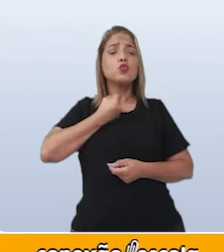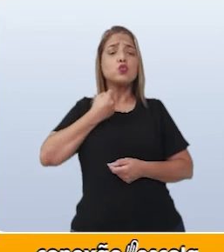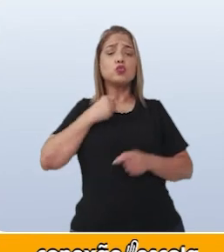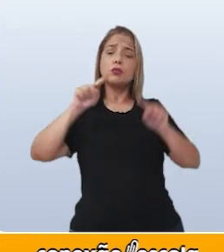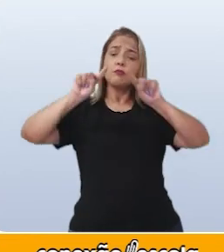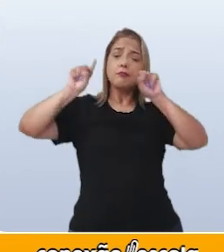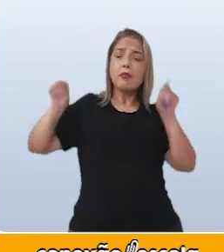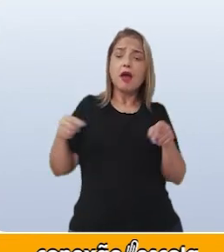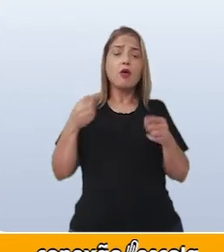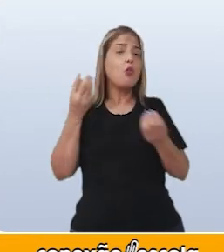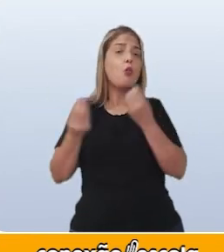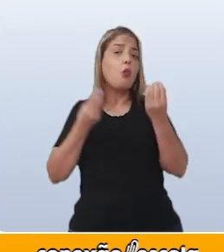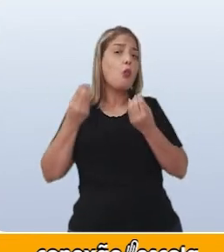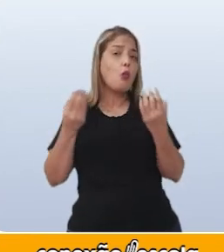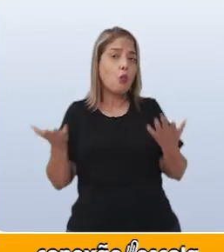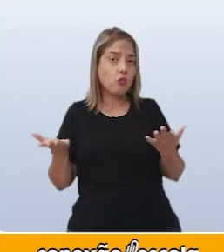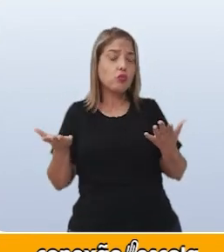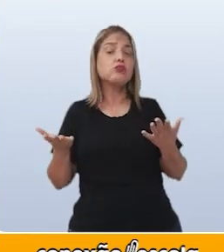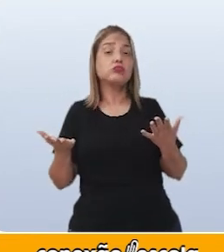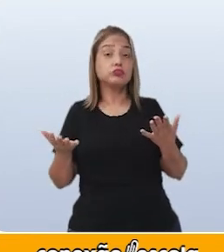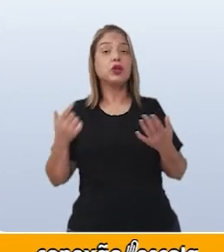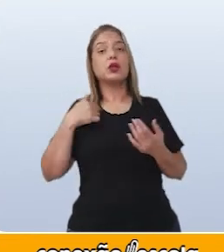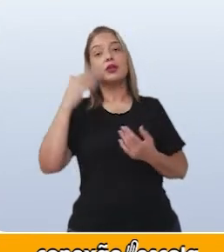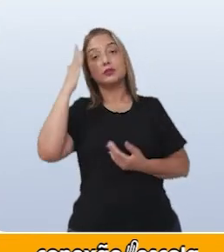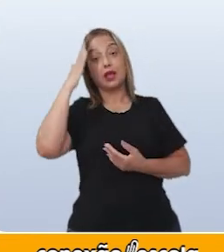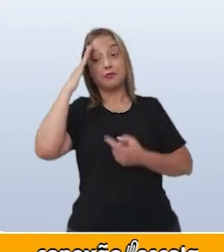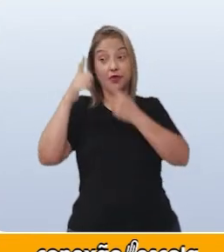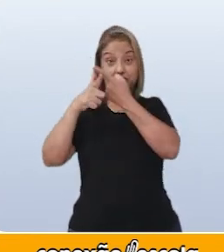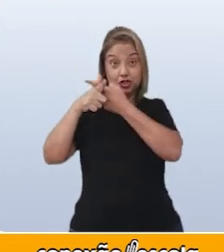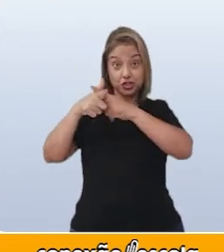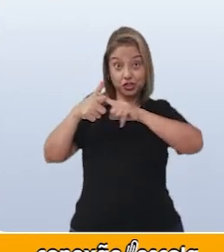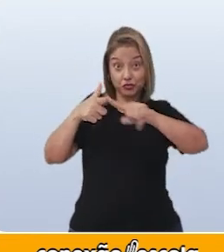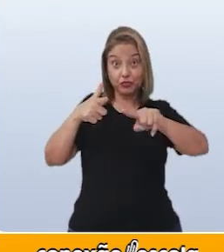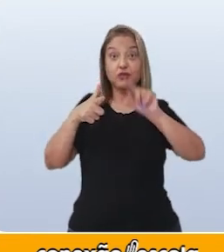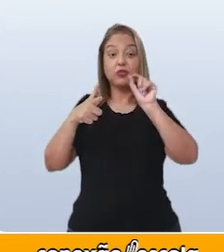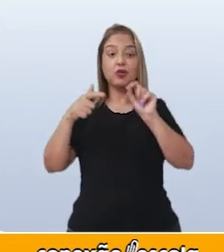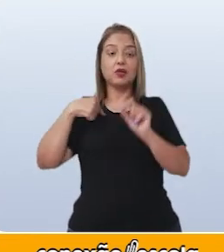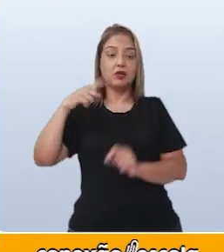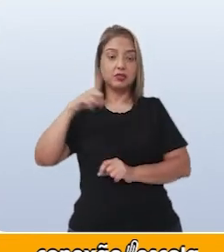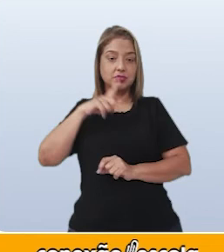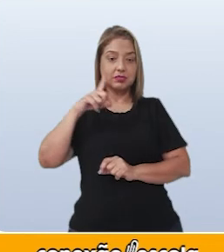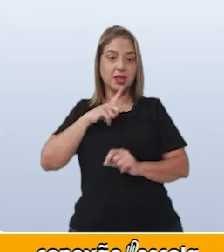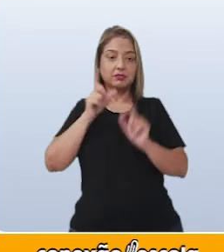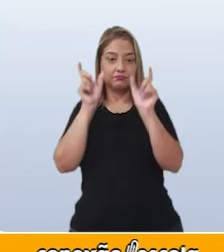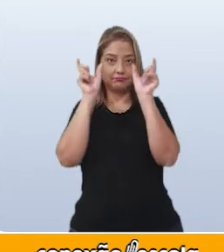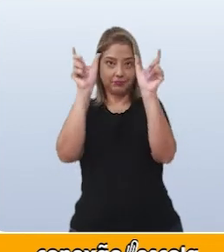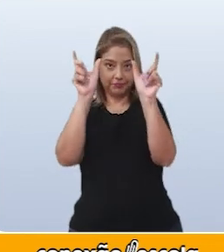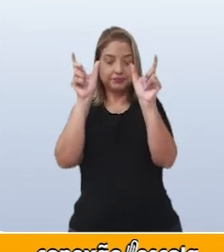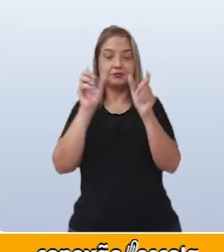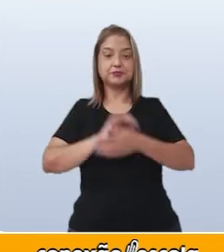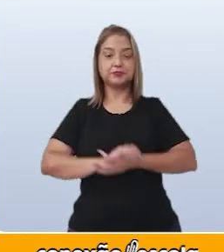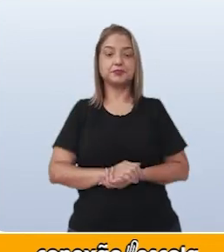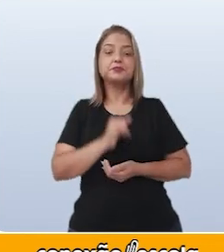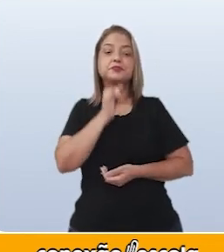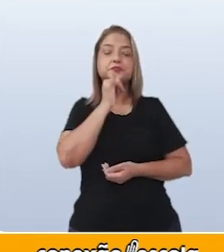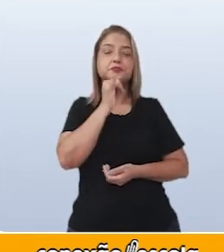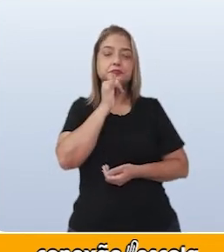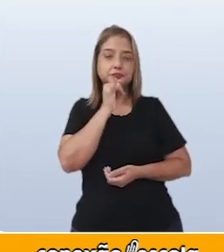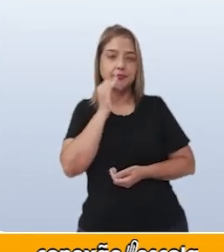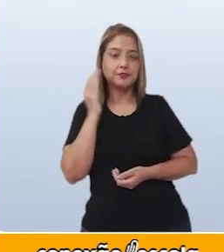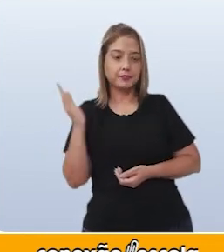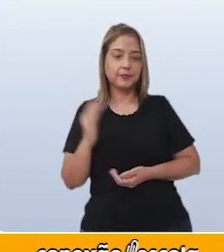entre parênteses? Fazendo uma divisão pelo termo que eu coloquei em evidência. Por